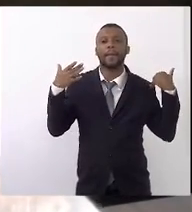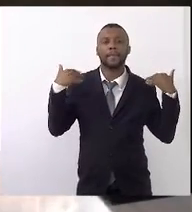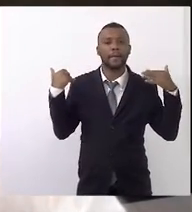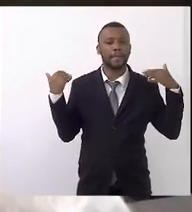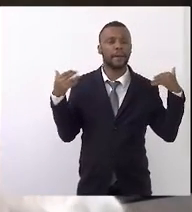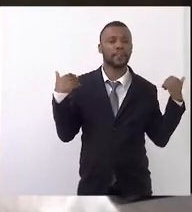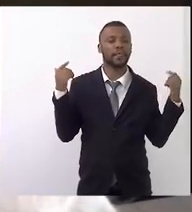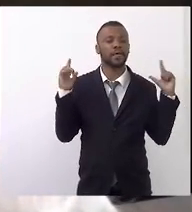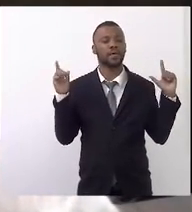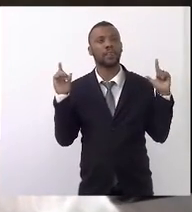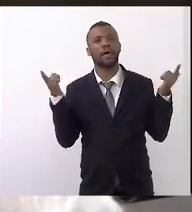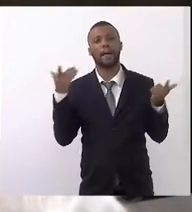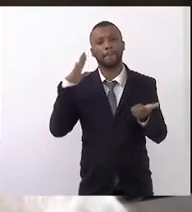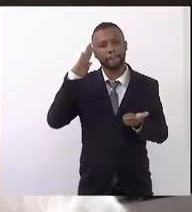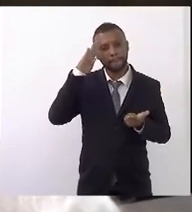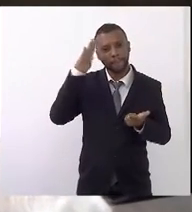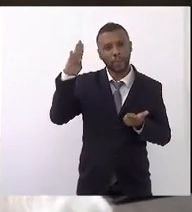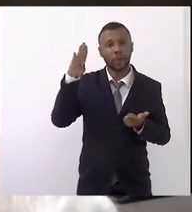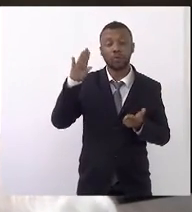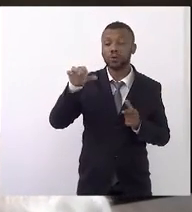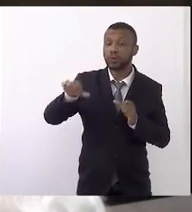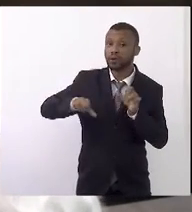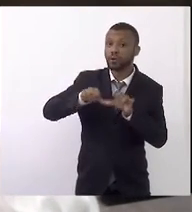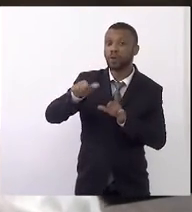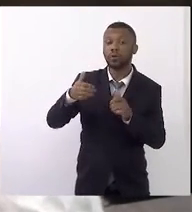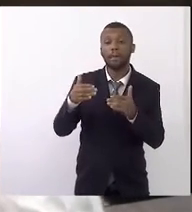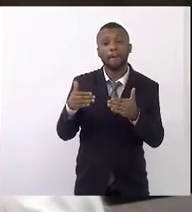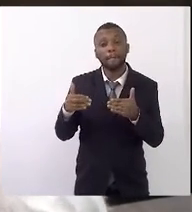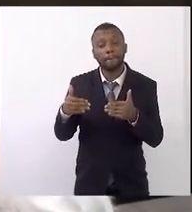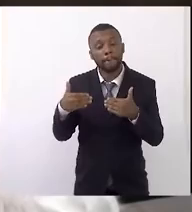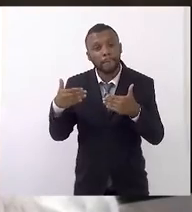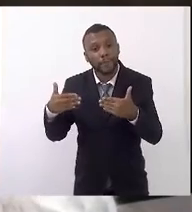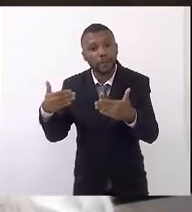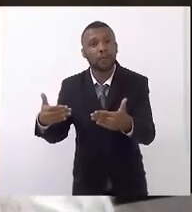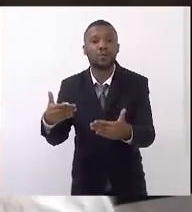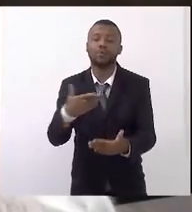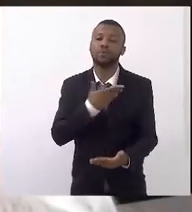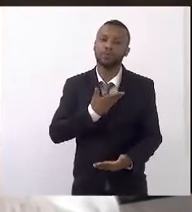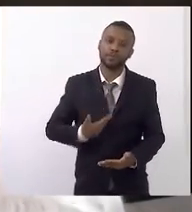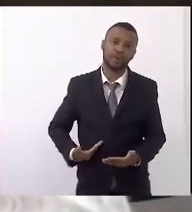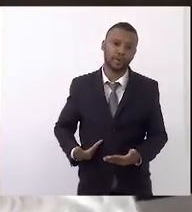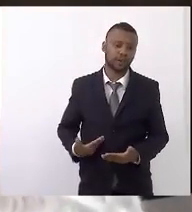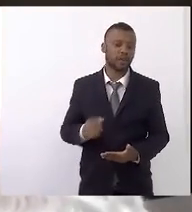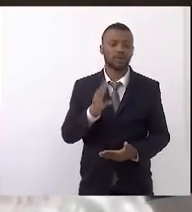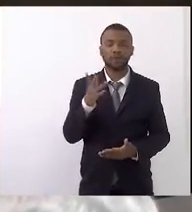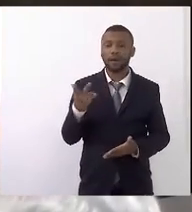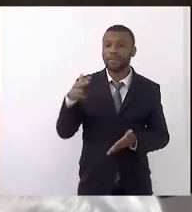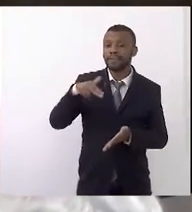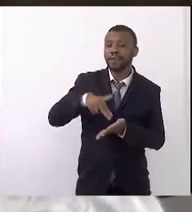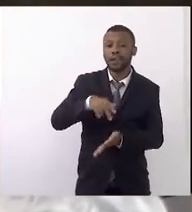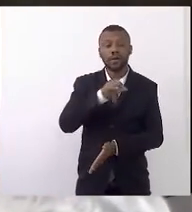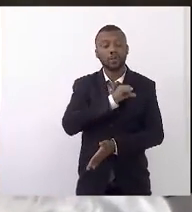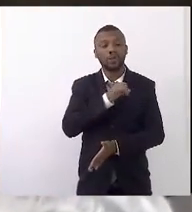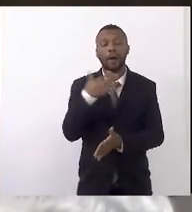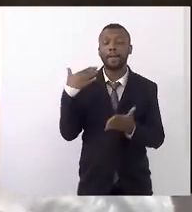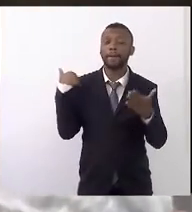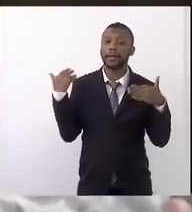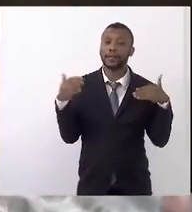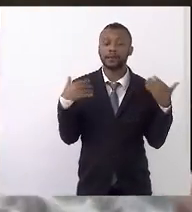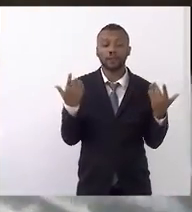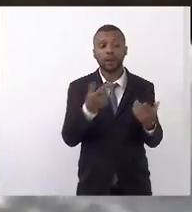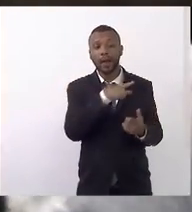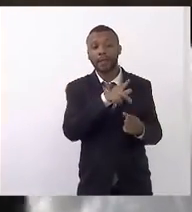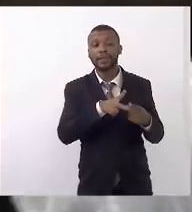principalmente quando eles se tornam ministros de governo. Conhece aqui a passeio. E ela está